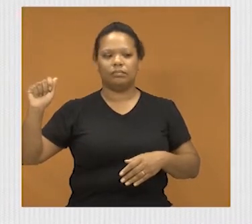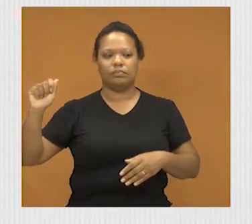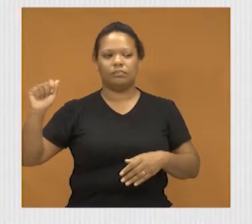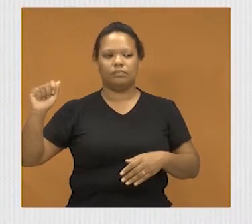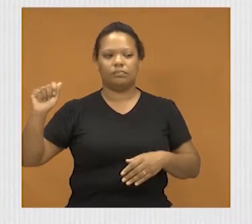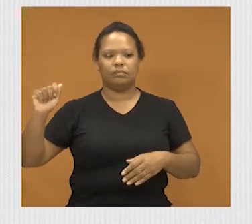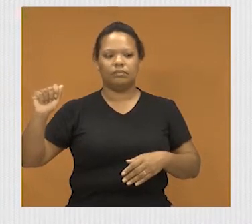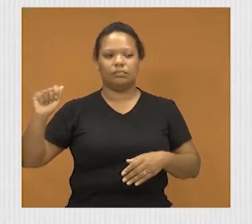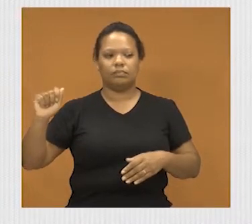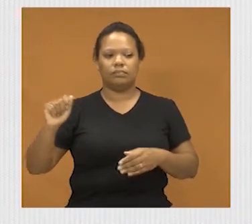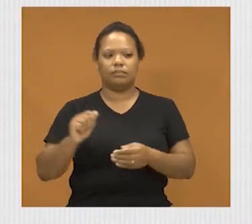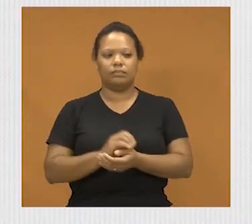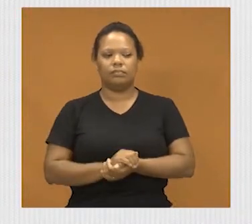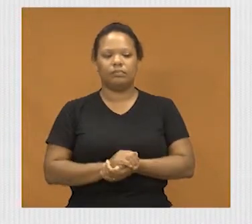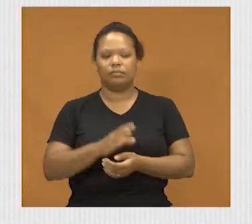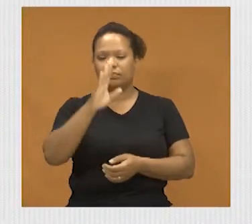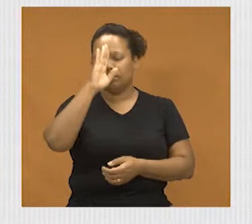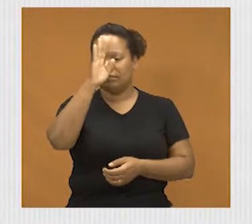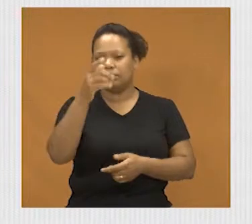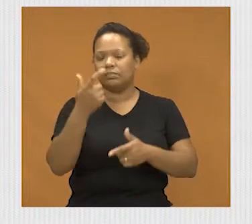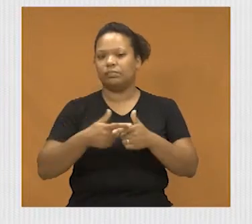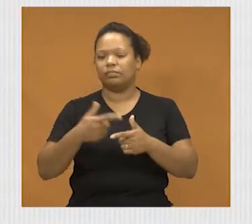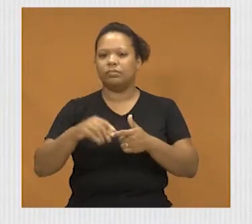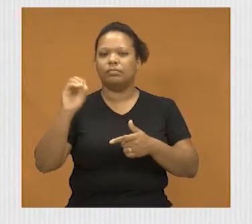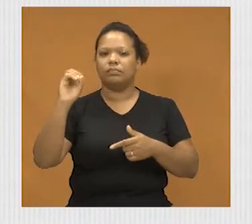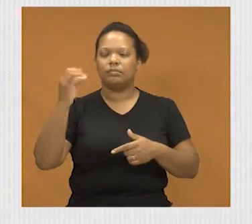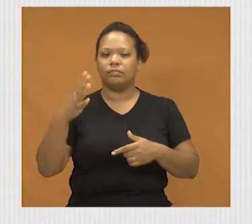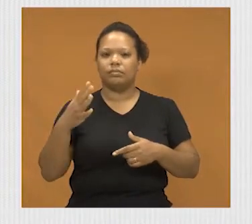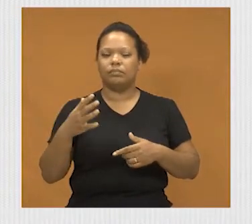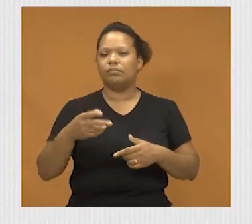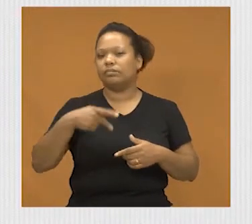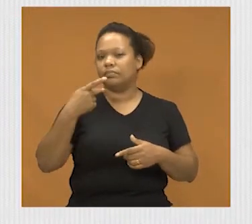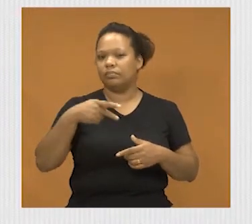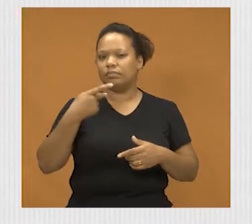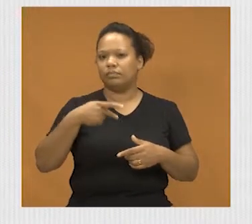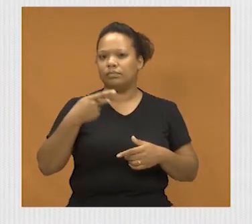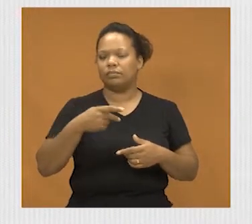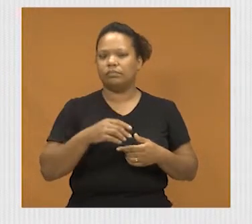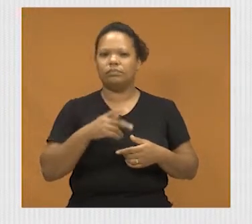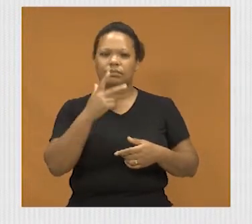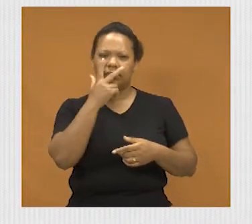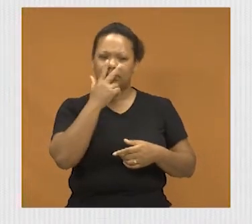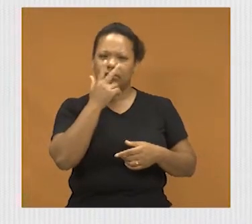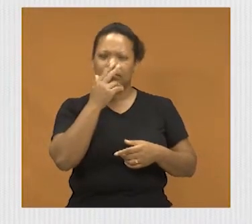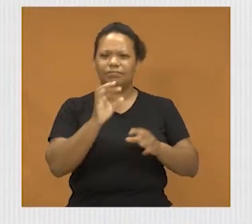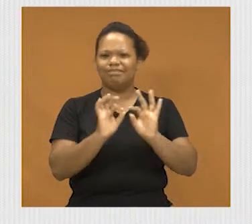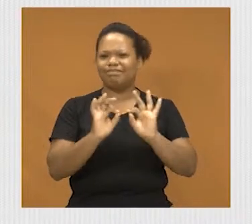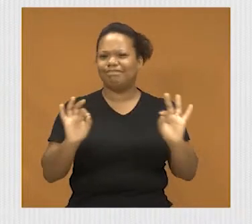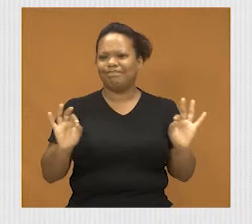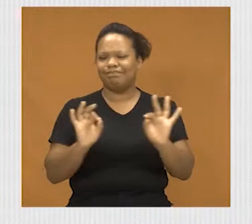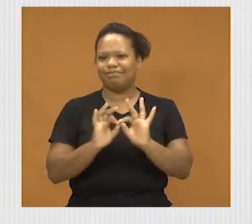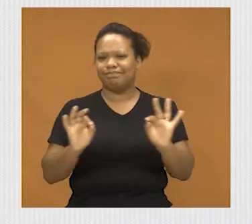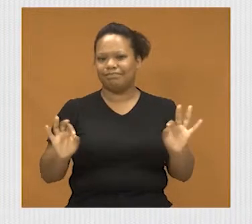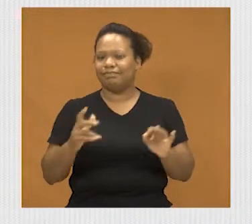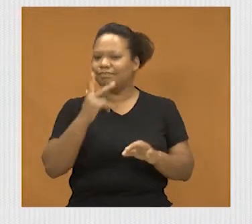Então, vamos lá. Principais problemas que ocorrem. O que eu vou falar parece muito simples,